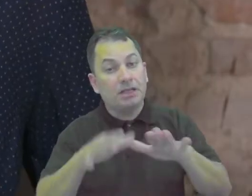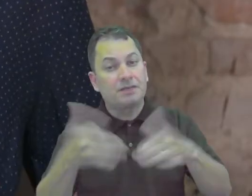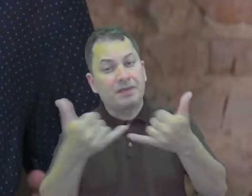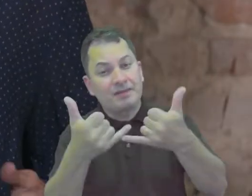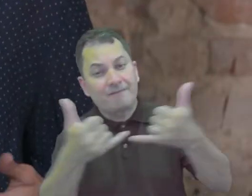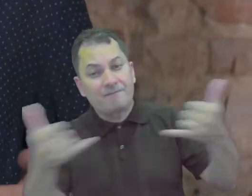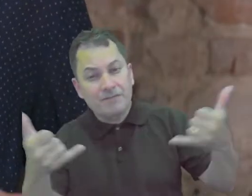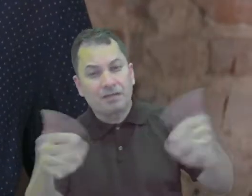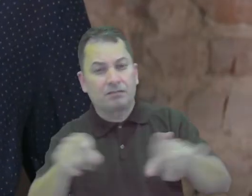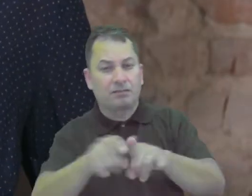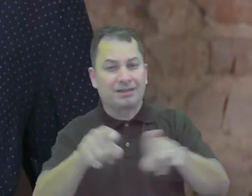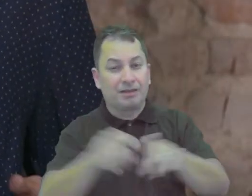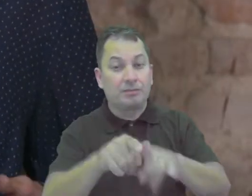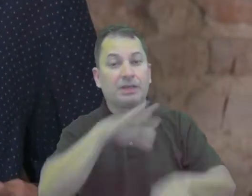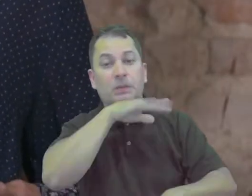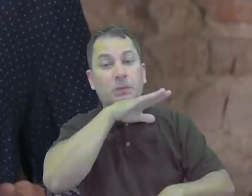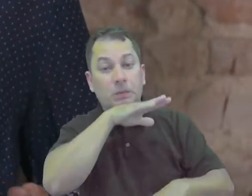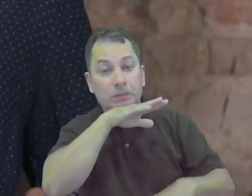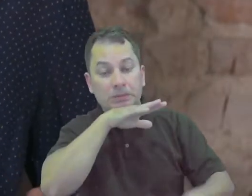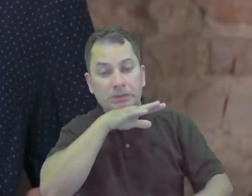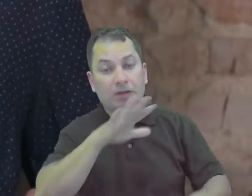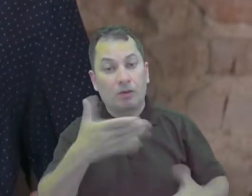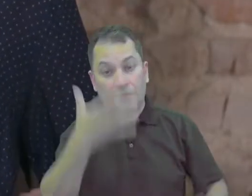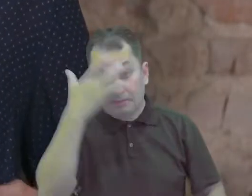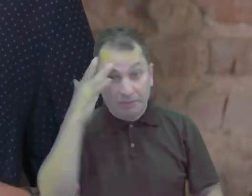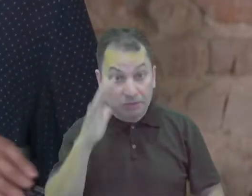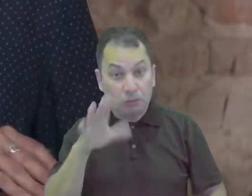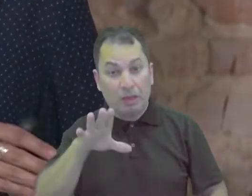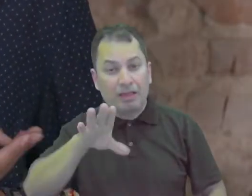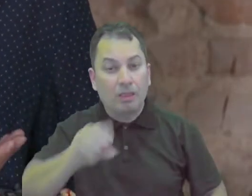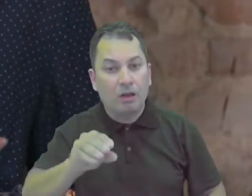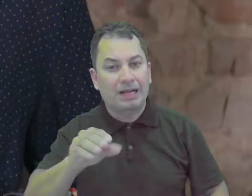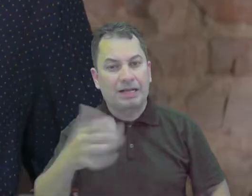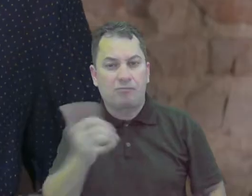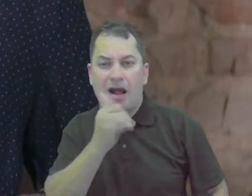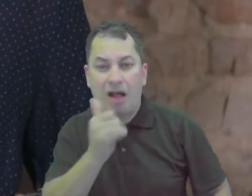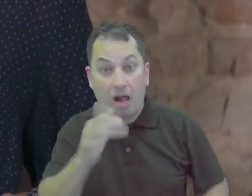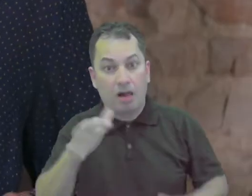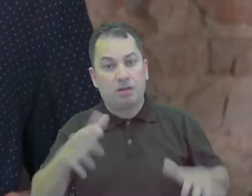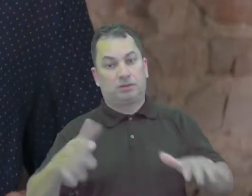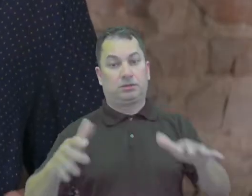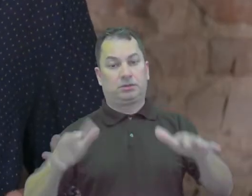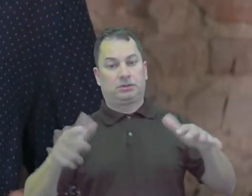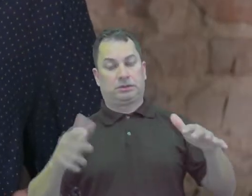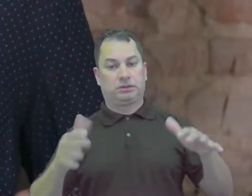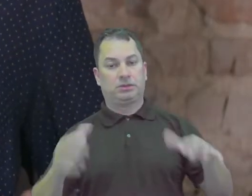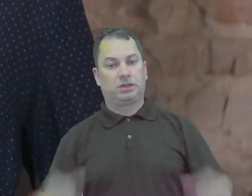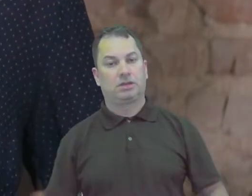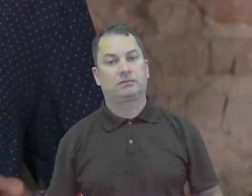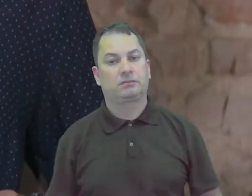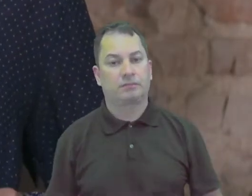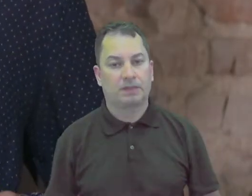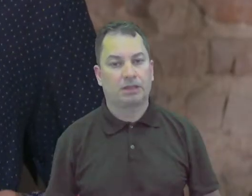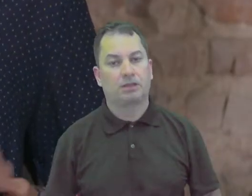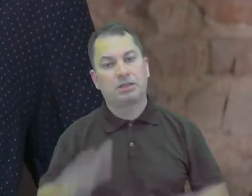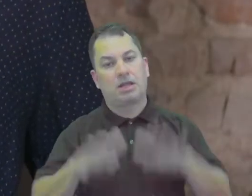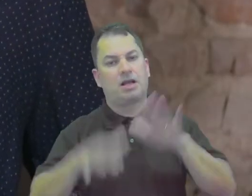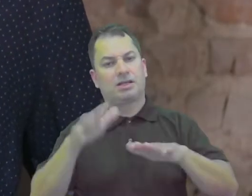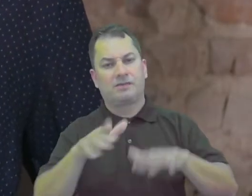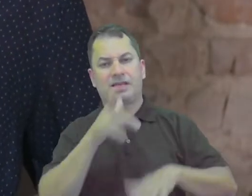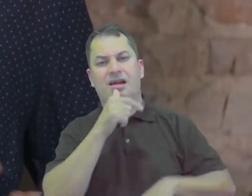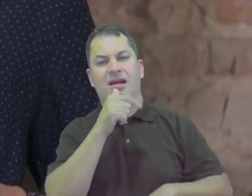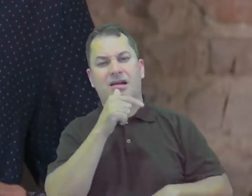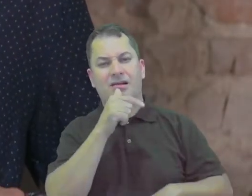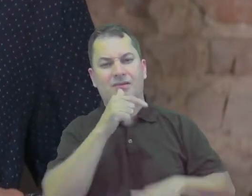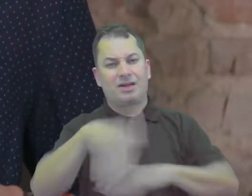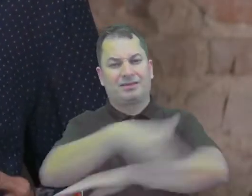mal encapados, podem dar choque, as pessoas tendo que passar nessas áreas inundadas, elas muitas vezes recebem